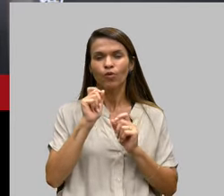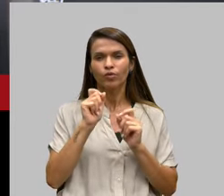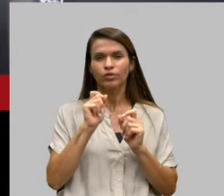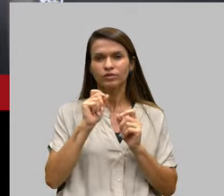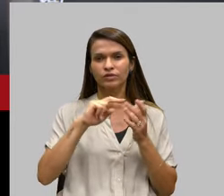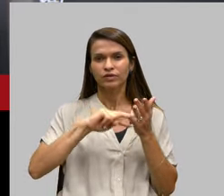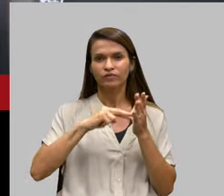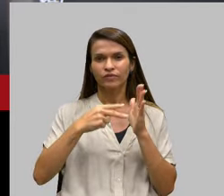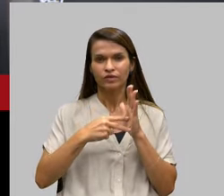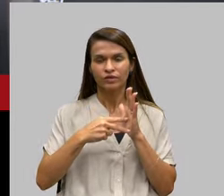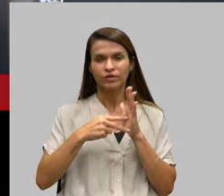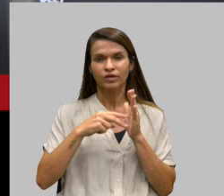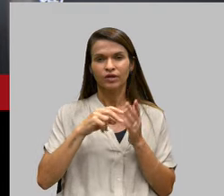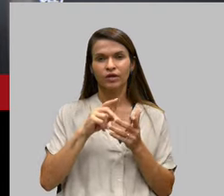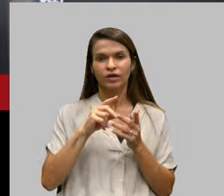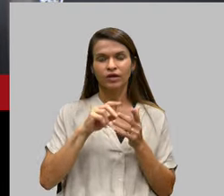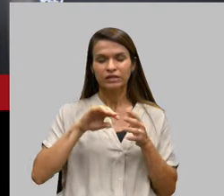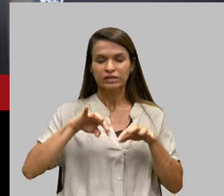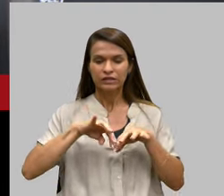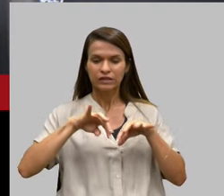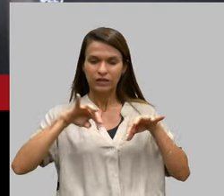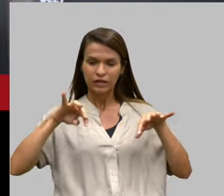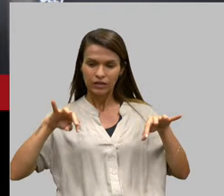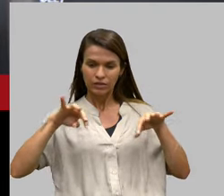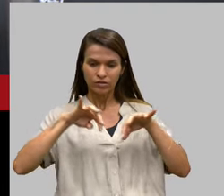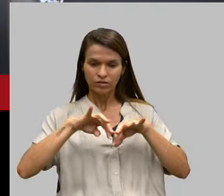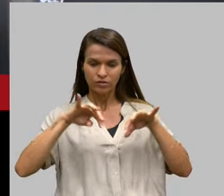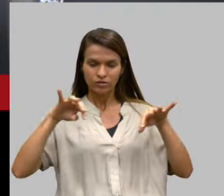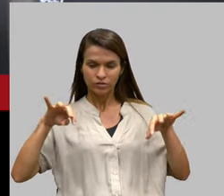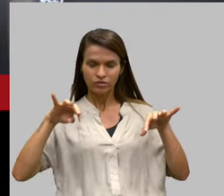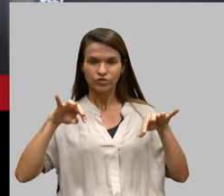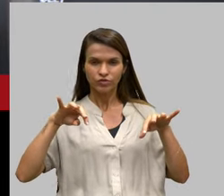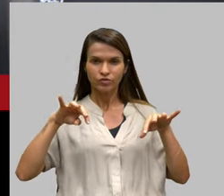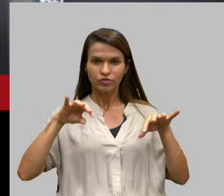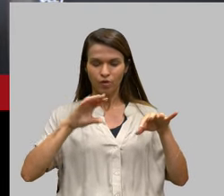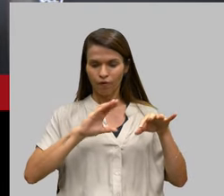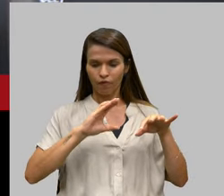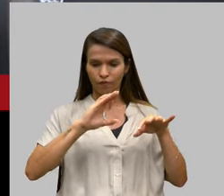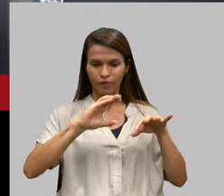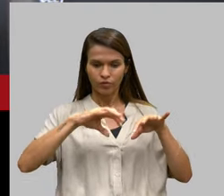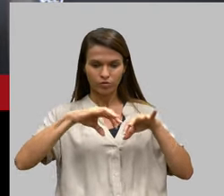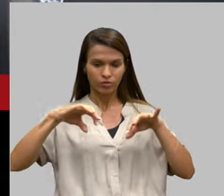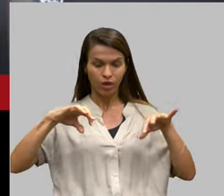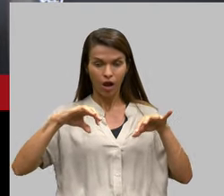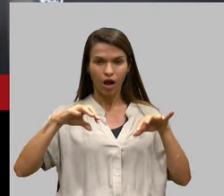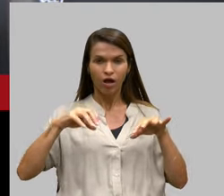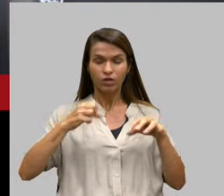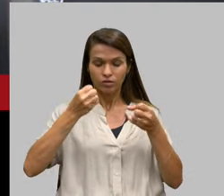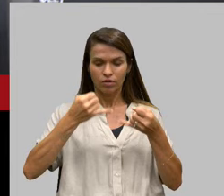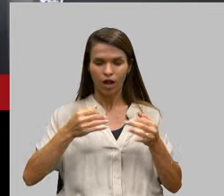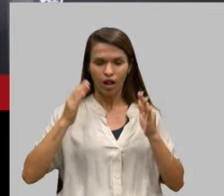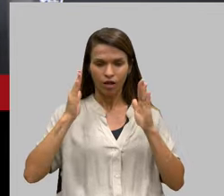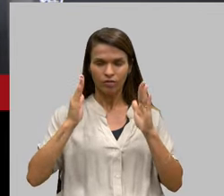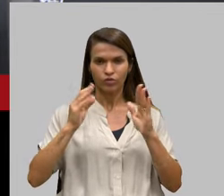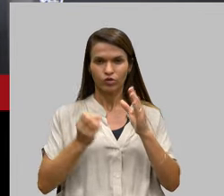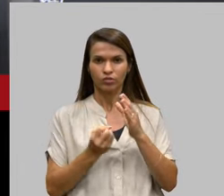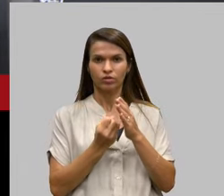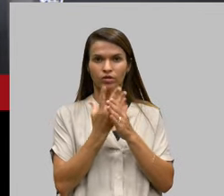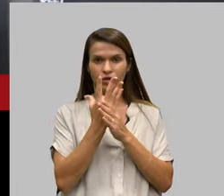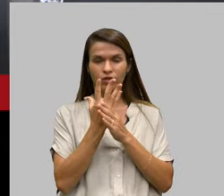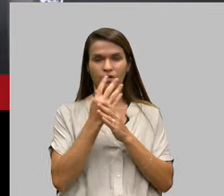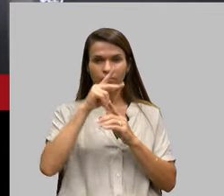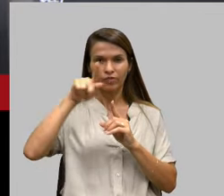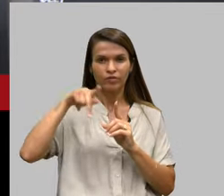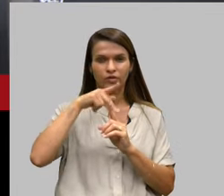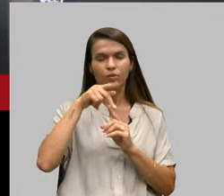todo tipo de público a segregação é uma divisão de fundos para dizer o seguinte naquele momento quando eu criei a obrigação da contribuição previdenciária o que eu